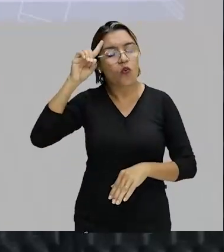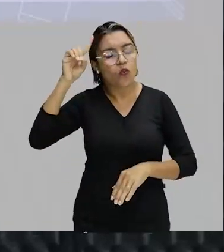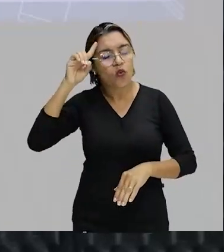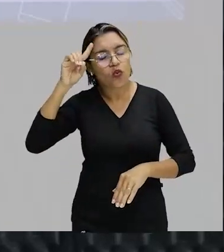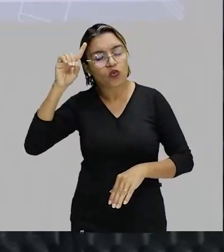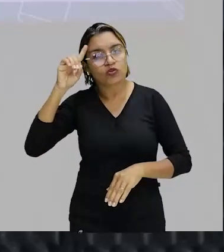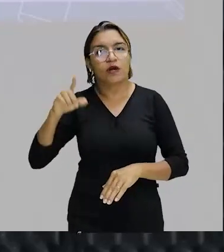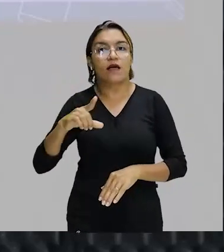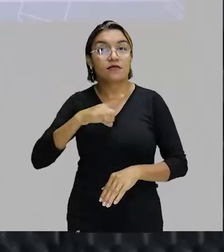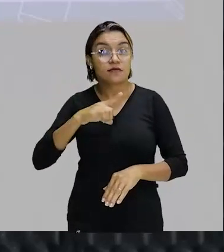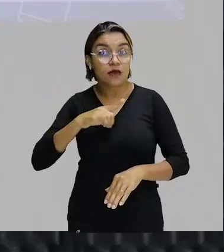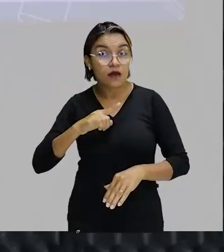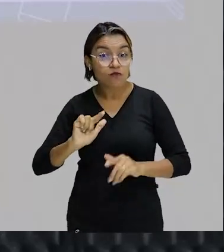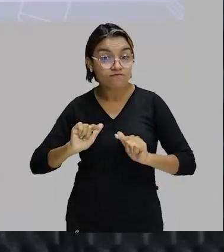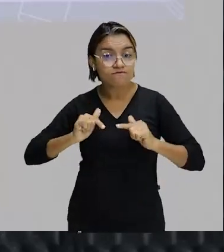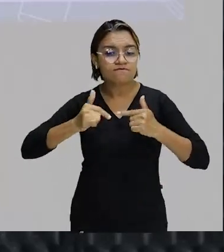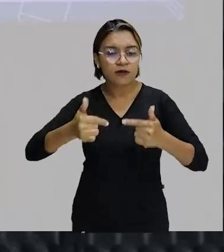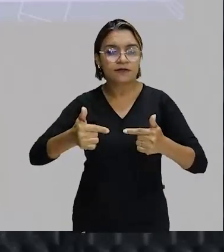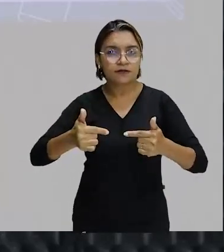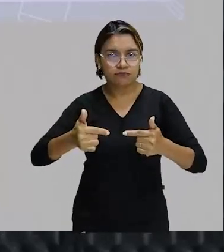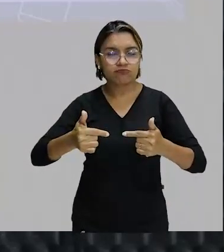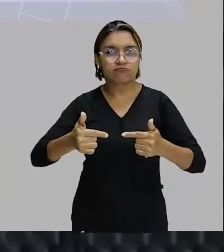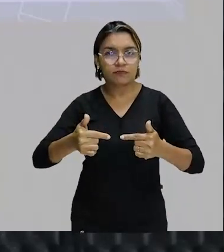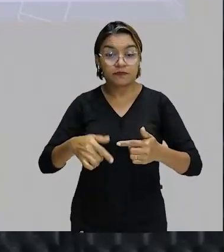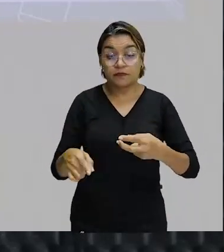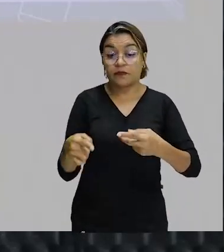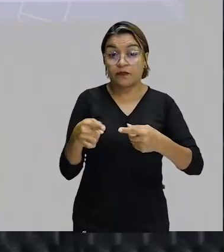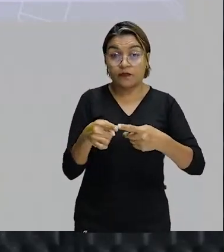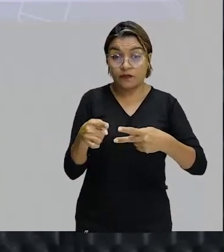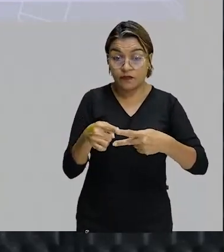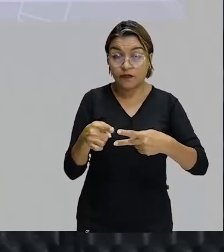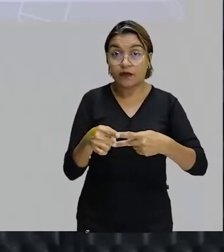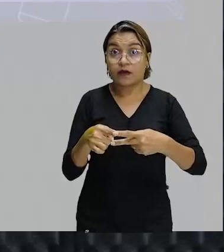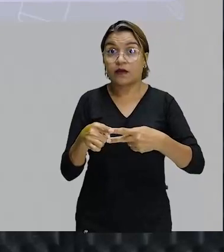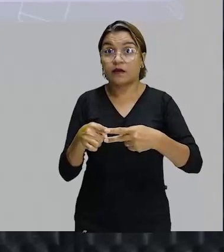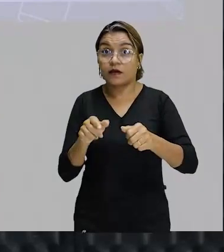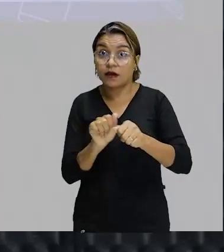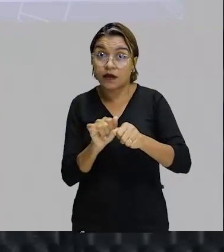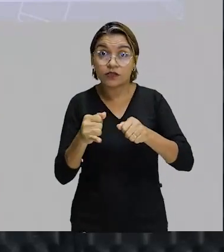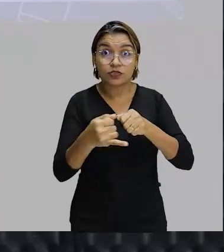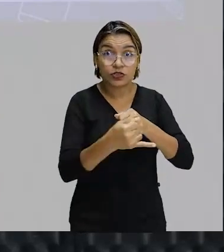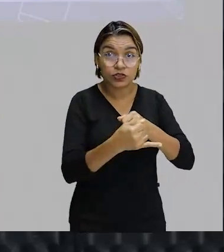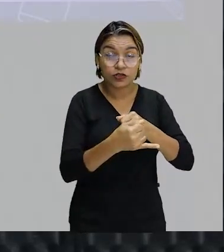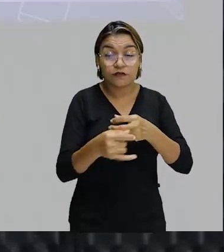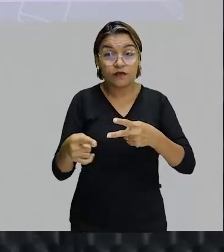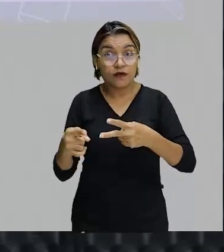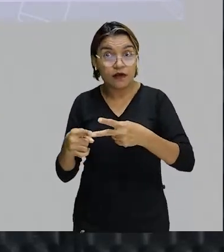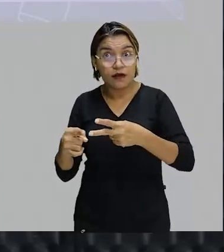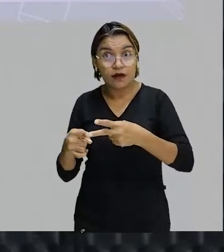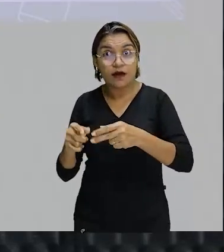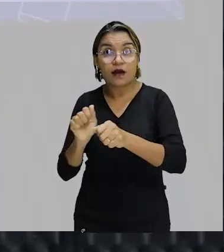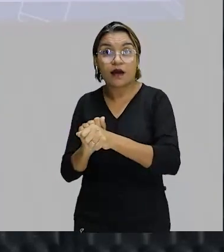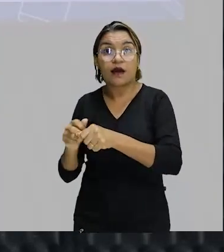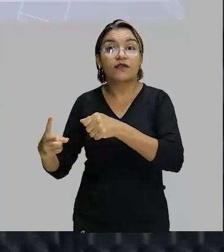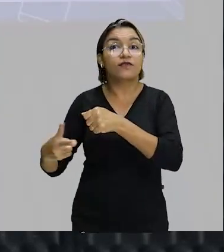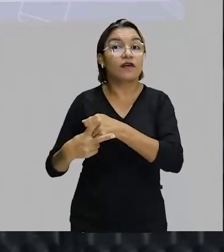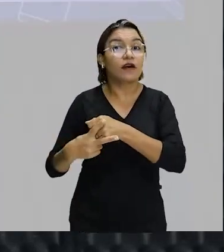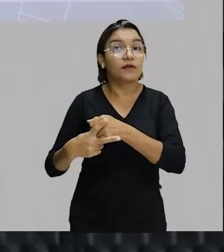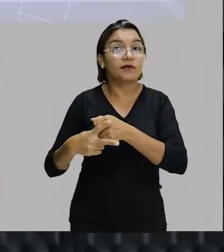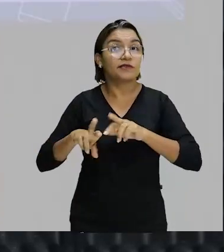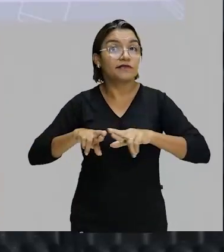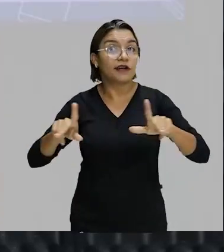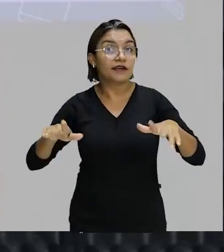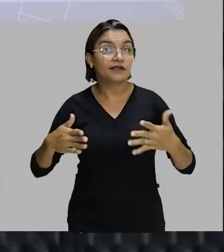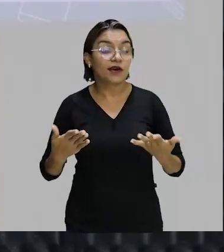eu desempenho essa ação. No exemplo de cima é um adjetivo, no exemplo de baixo é um advérbio. Qual é a diferença?